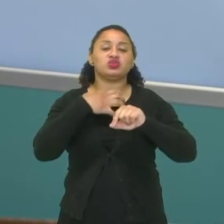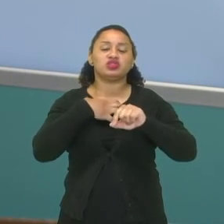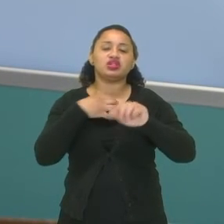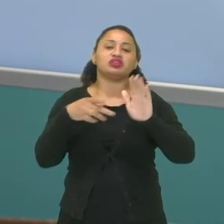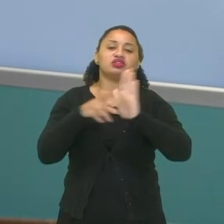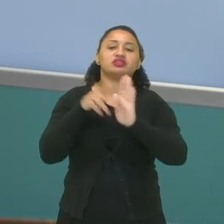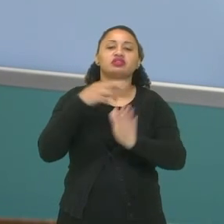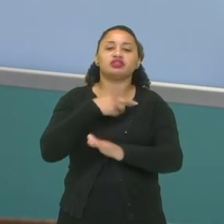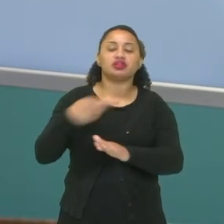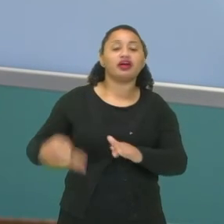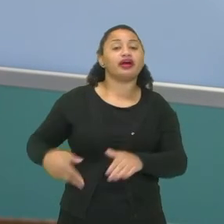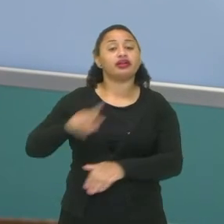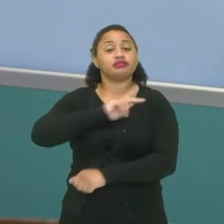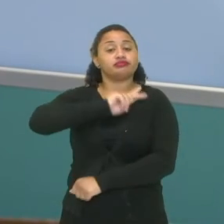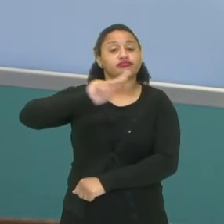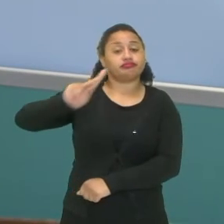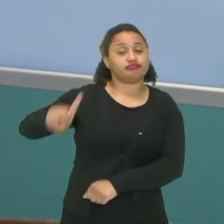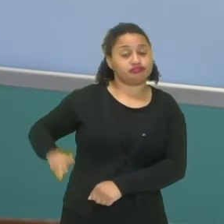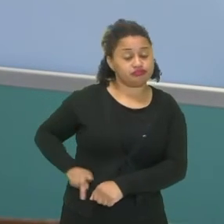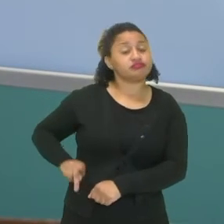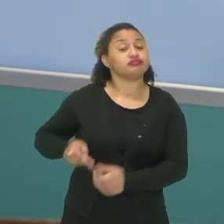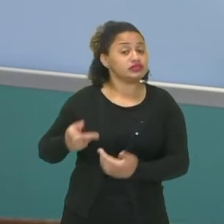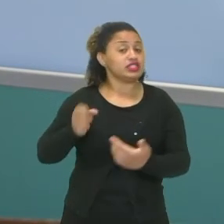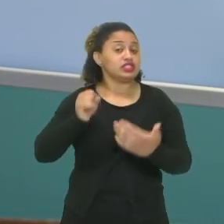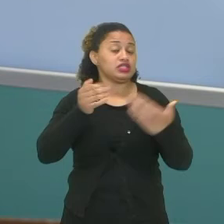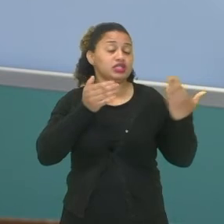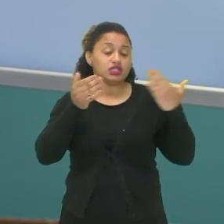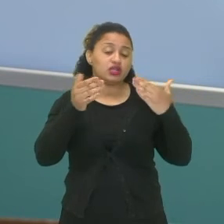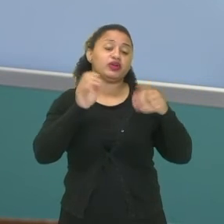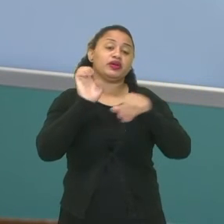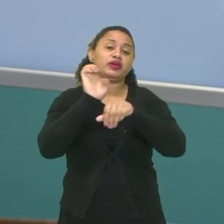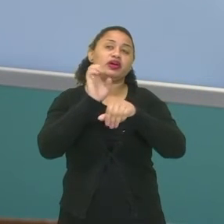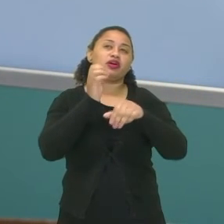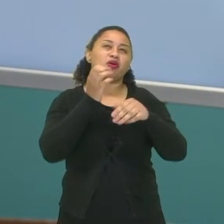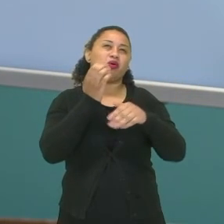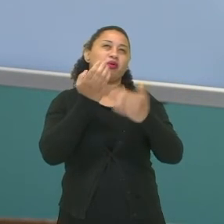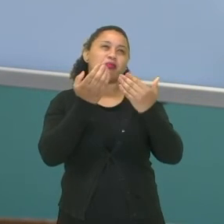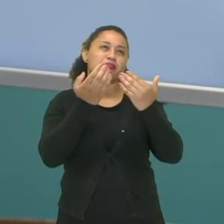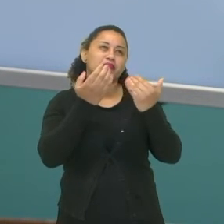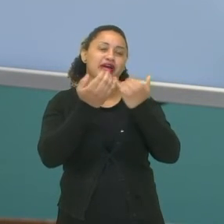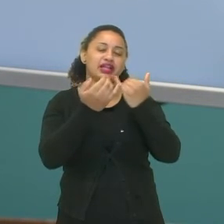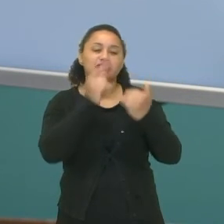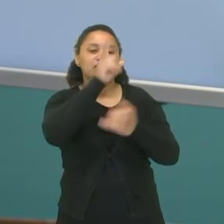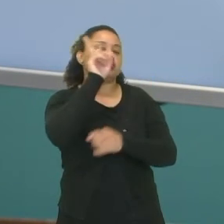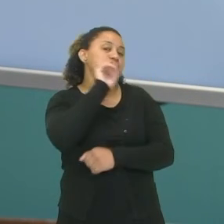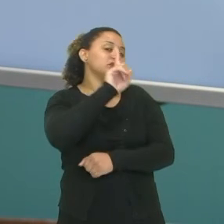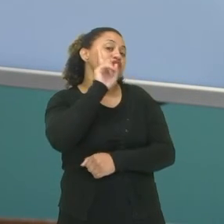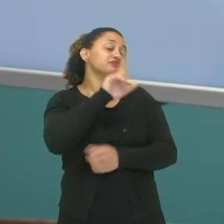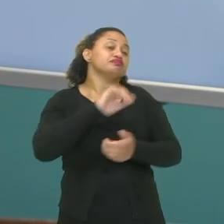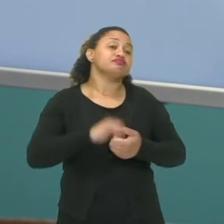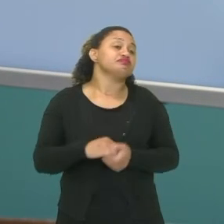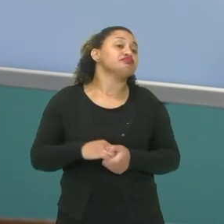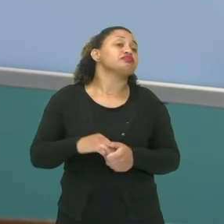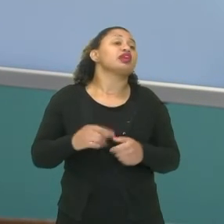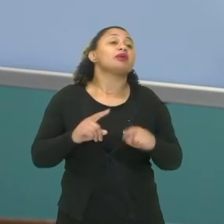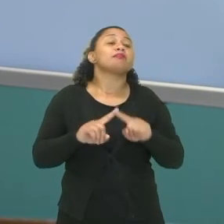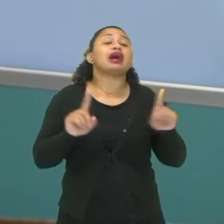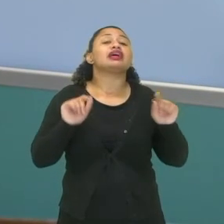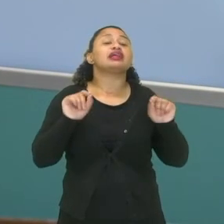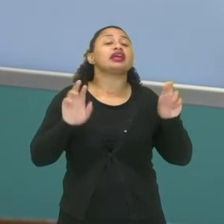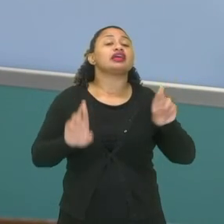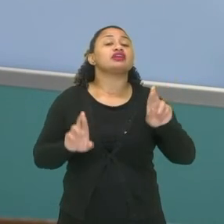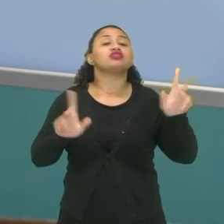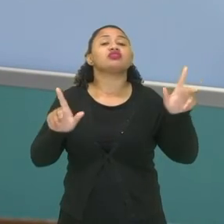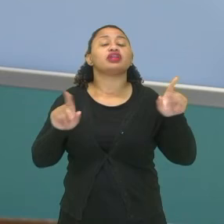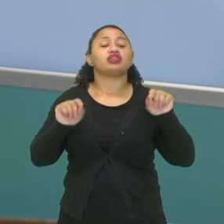republicano presidencialista comparado ao modelo dos Estados Unidos, né? Quem vai fazer diferente disso? O